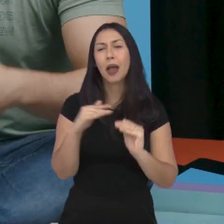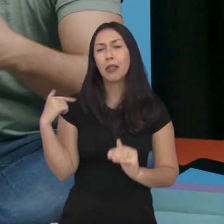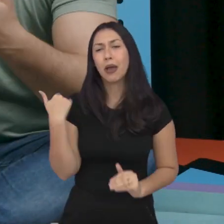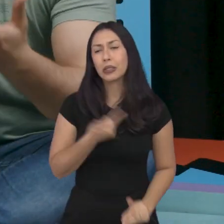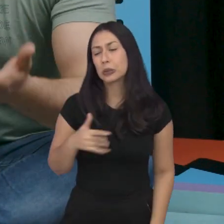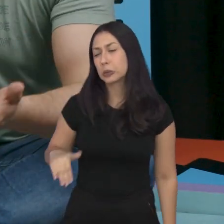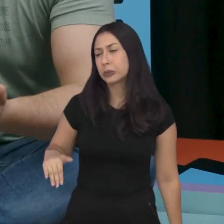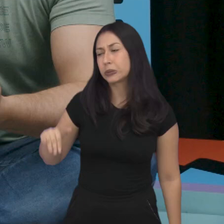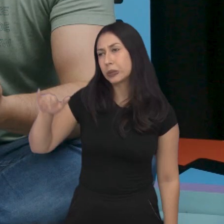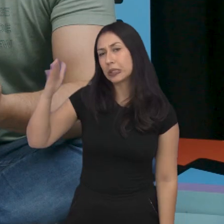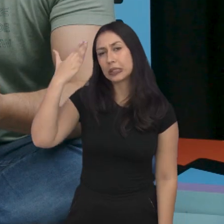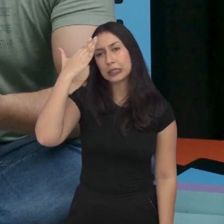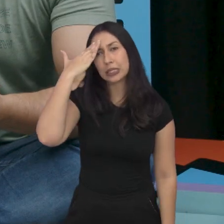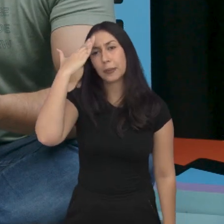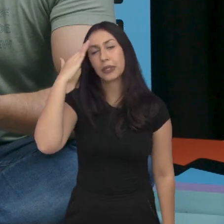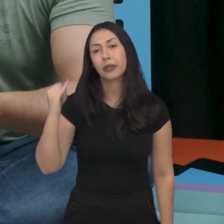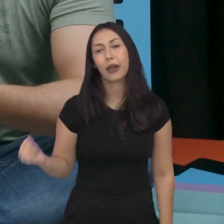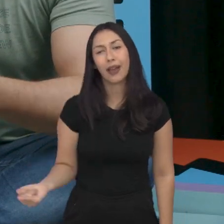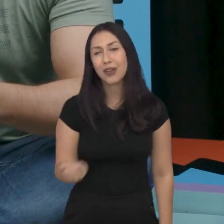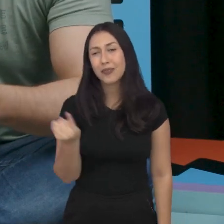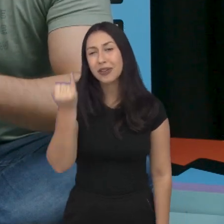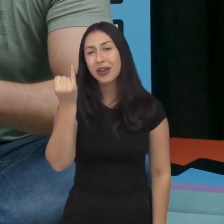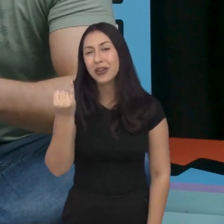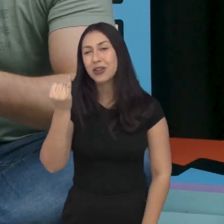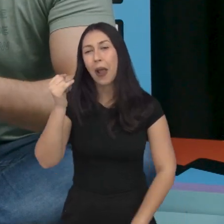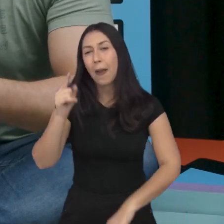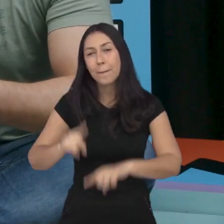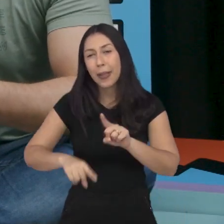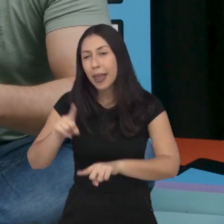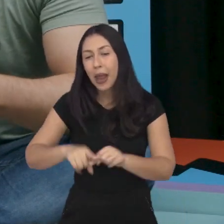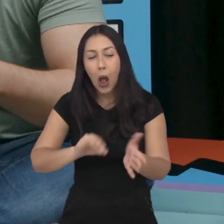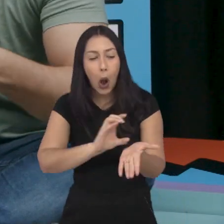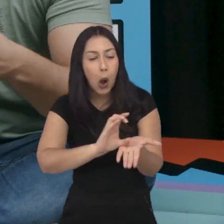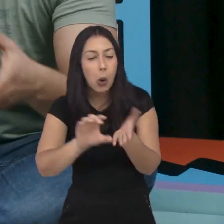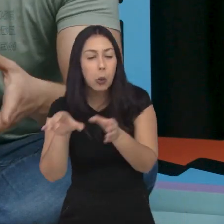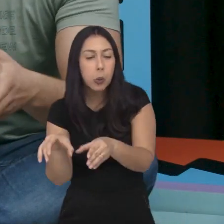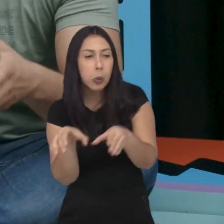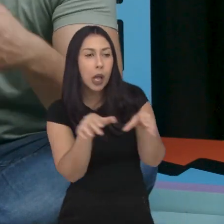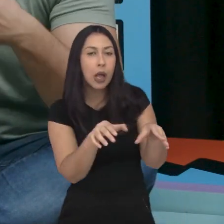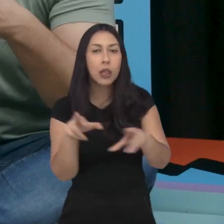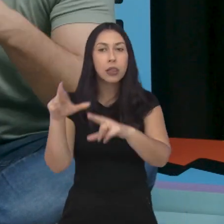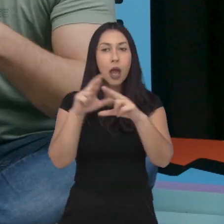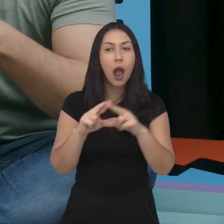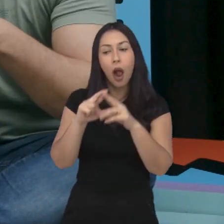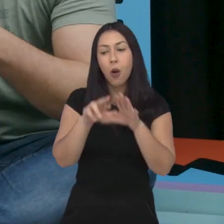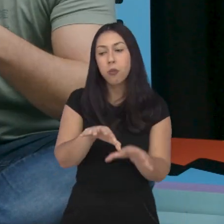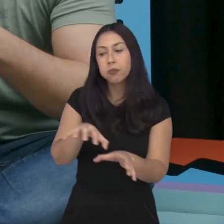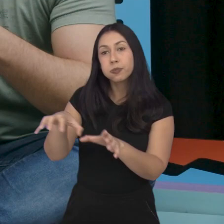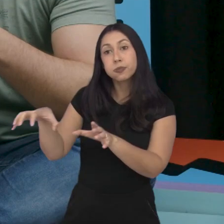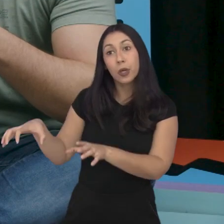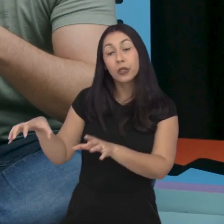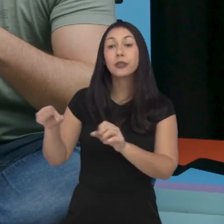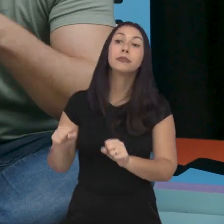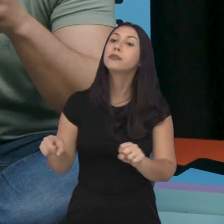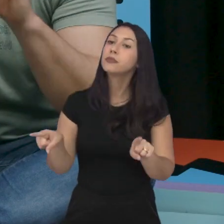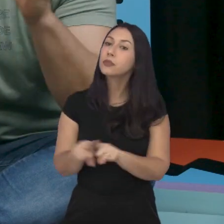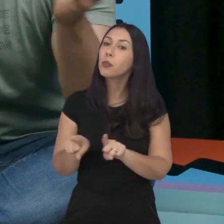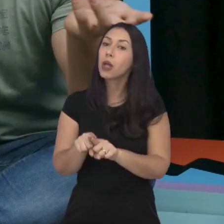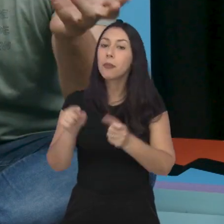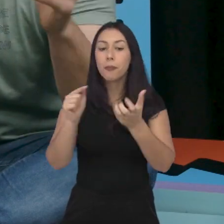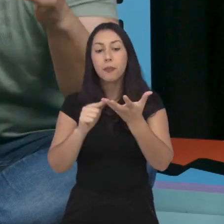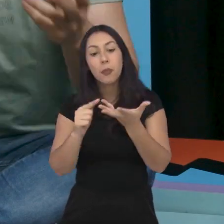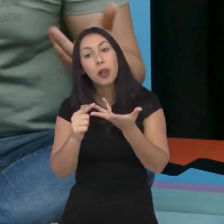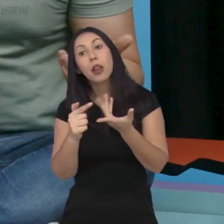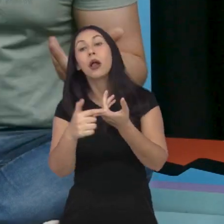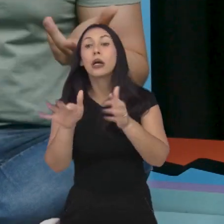a gente cresce ouvindo falar da importância da separação do lixo orgânico do reciclável. E mesmo isso que, entre todas